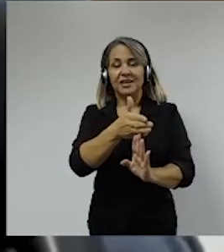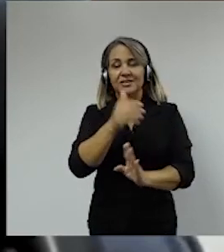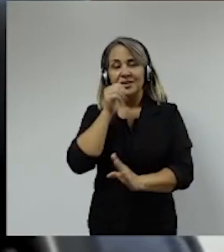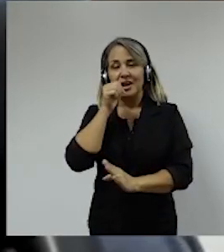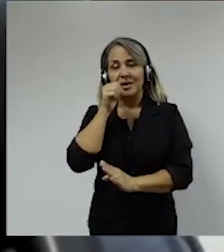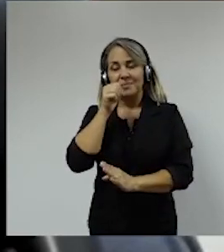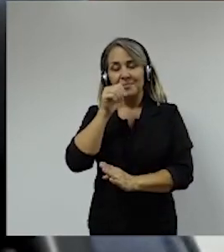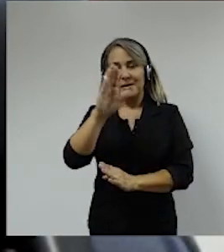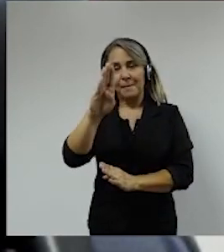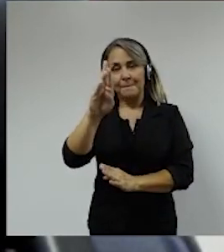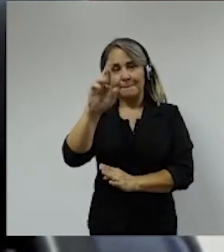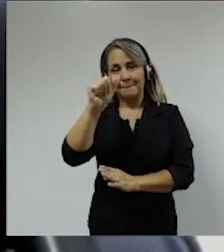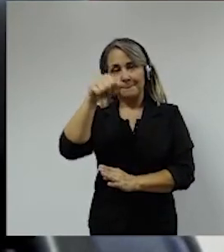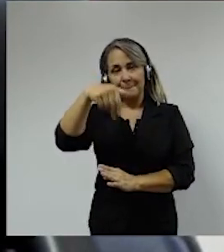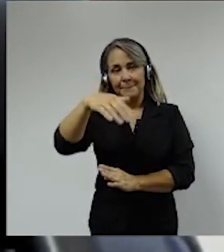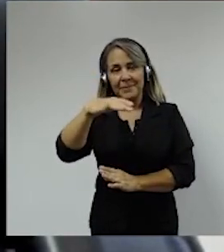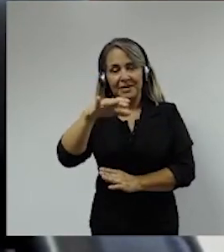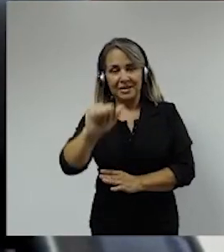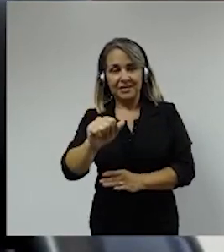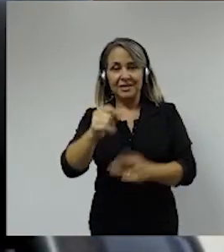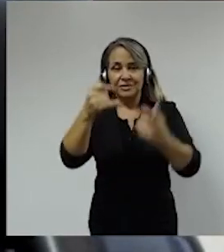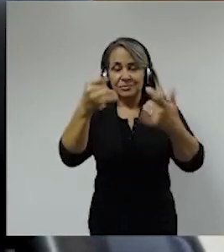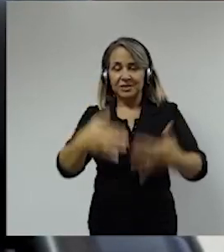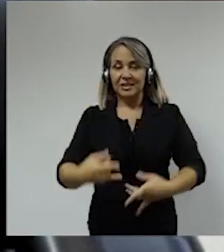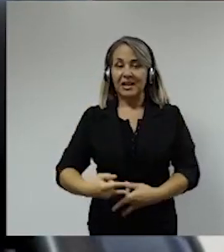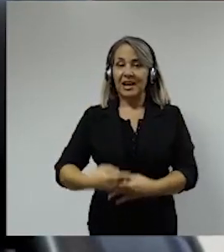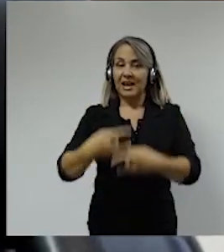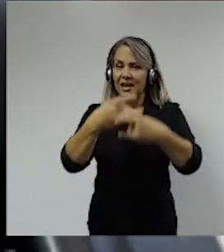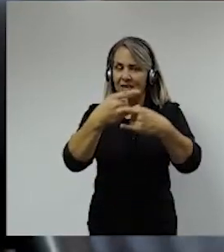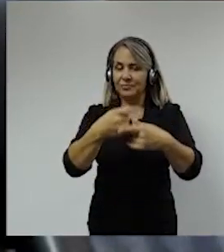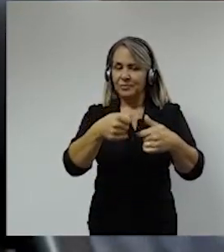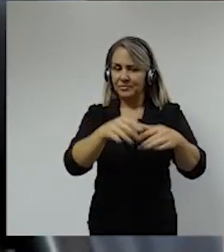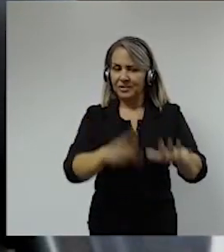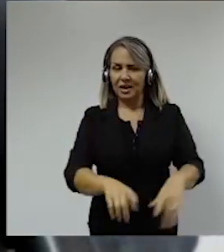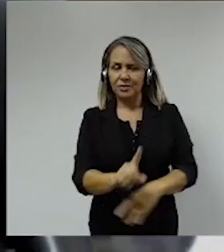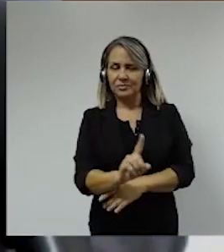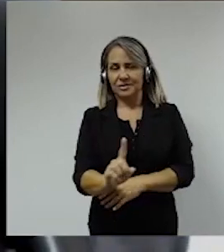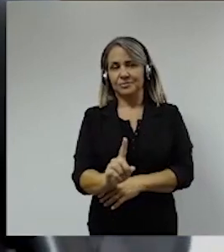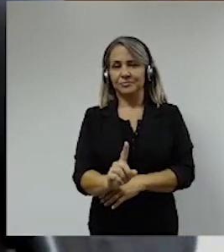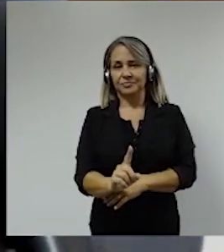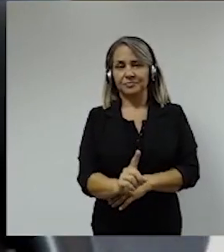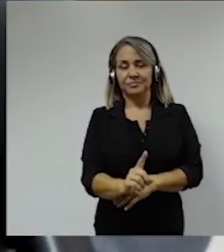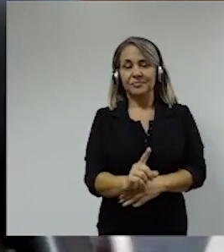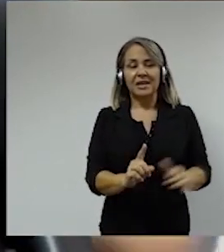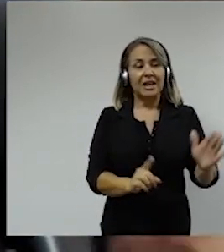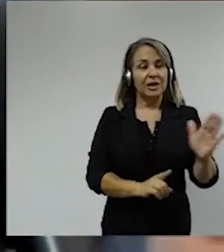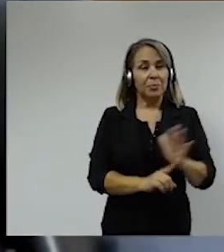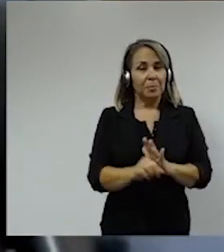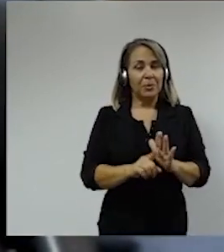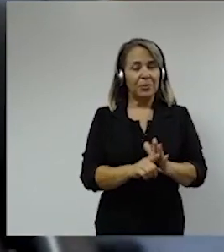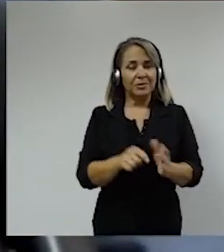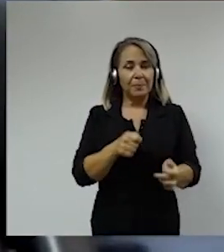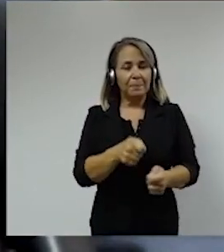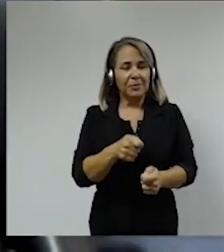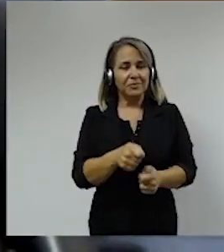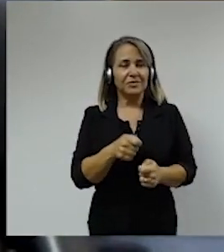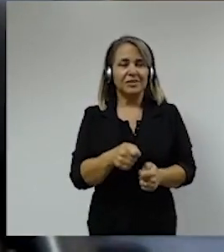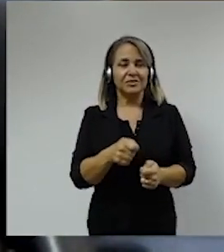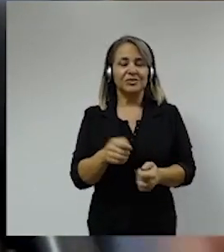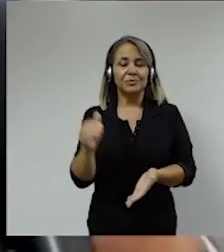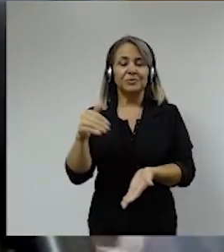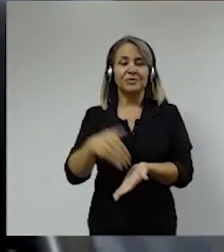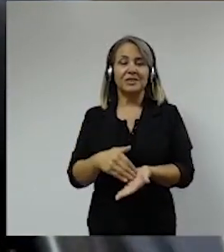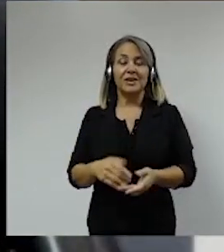e em cima da sua fala sobre as lives, se elas vêm para ficar ou não, mas, que é uma pergunta provocativa que você deixou ao